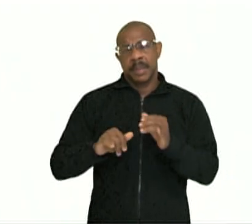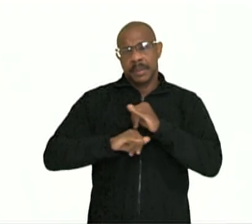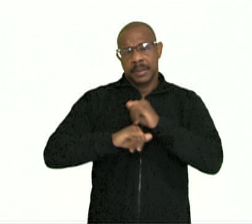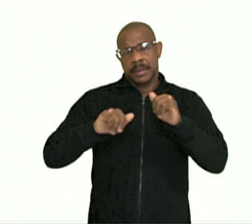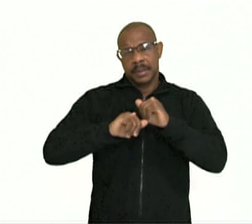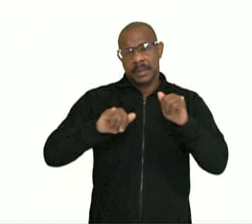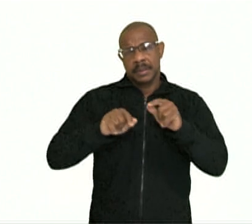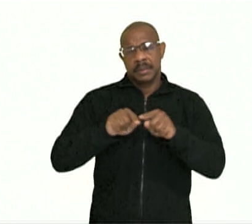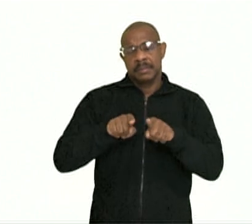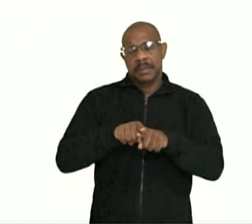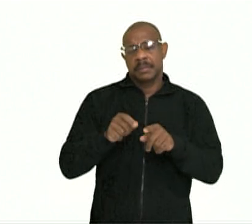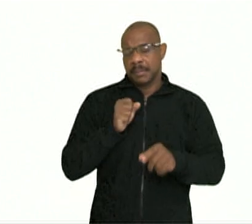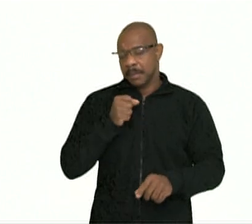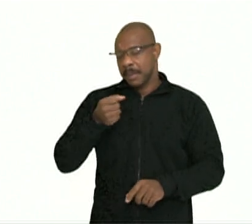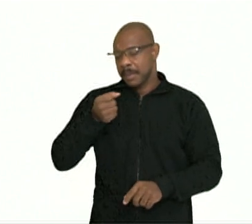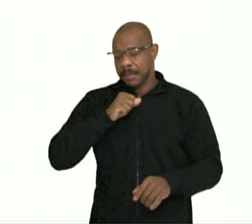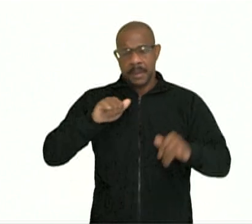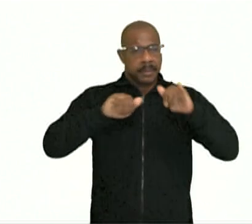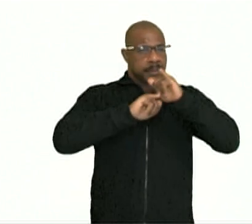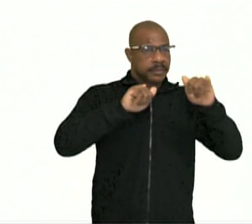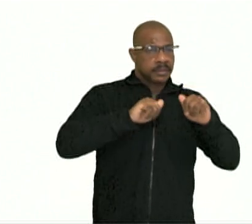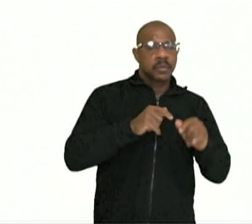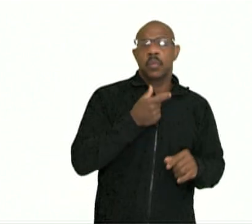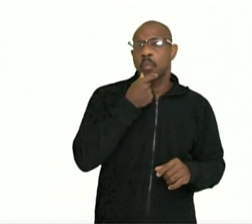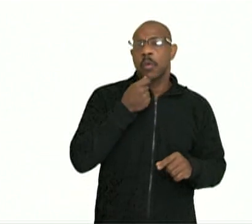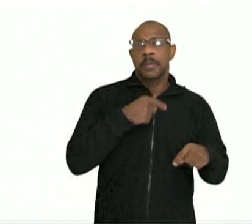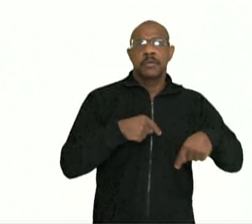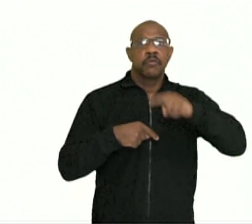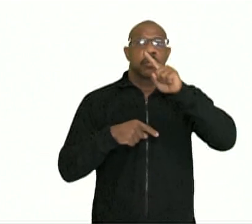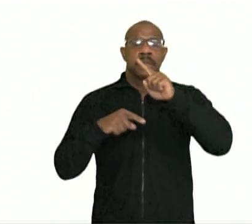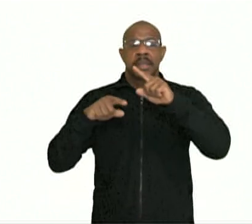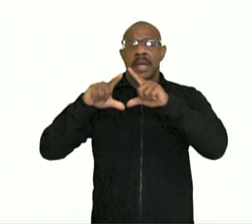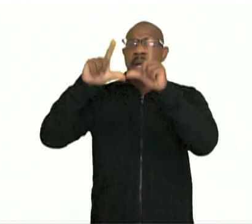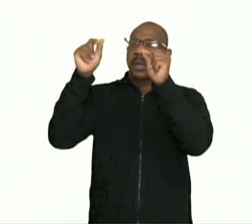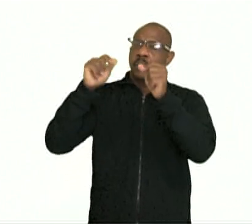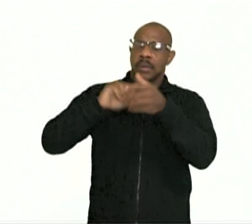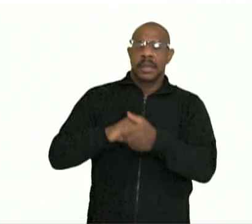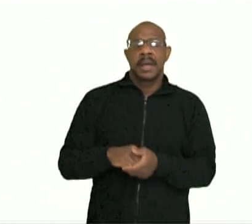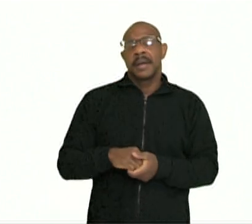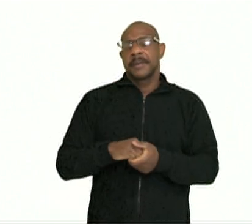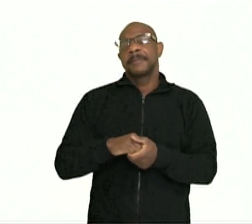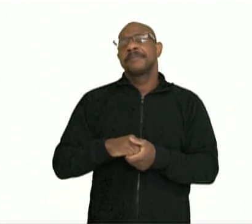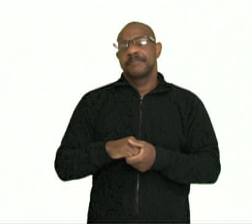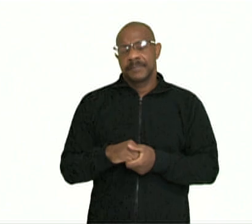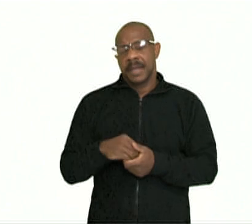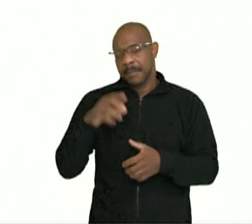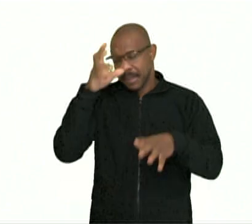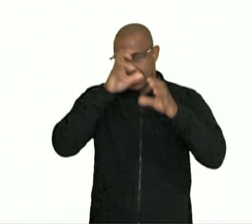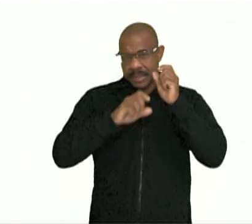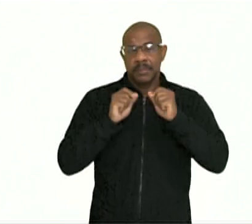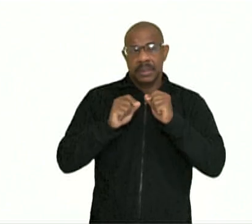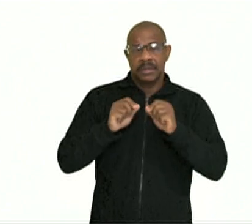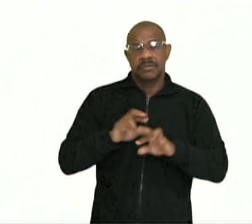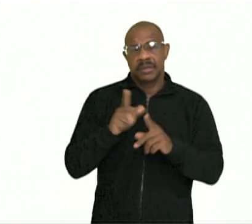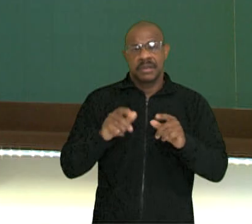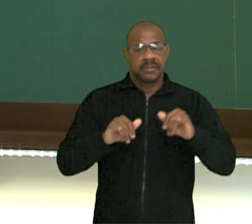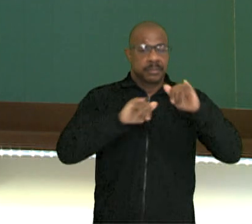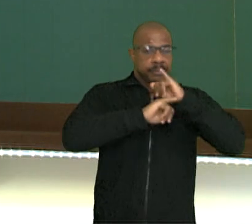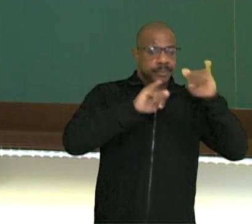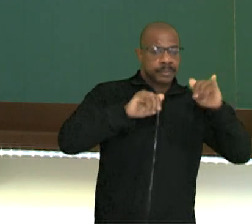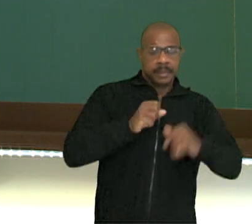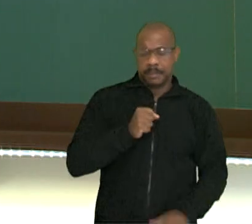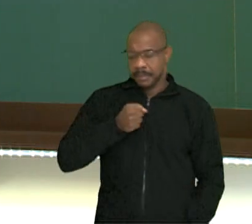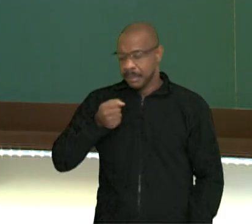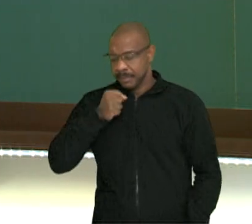uma reportagem sobre a ida do homem à Lua. Aprendemos sobre a diferença entre notícia e reportagem.